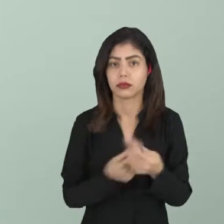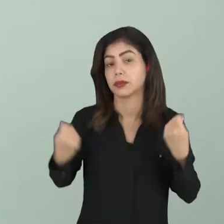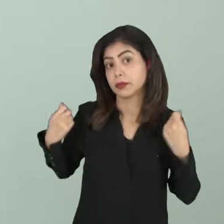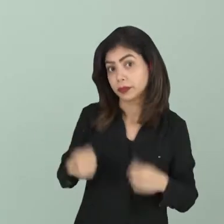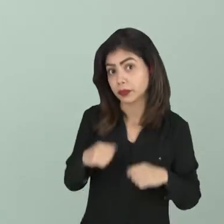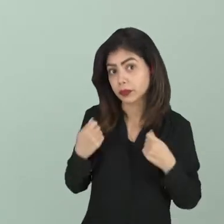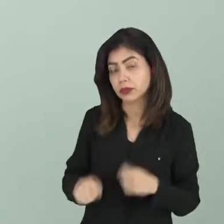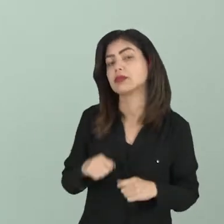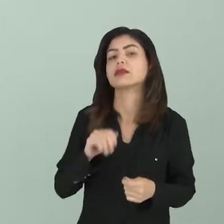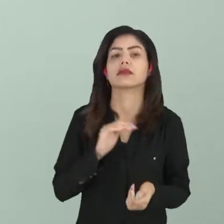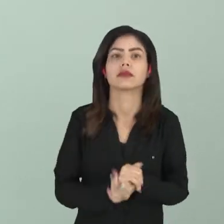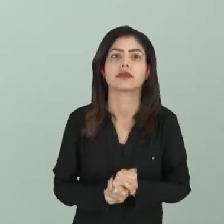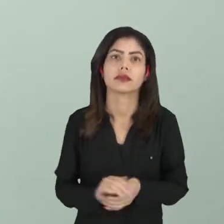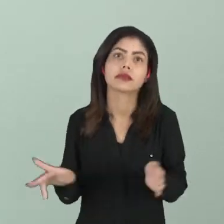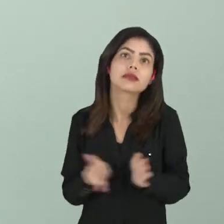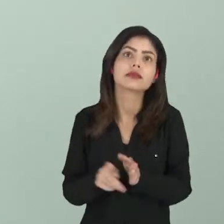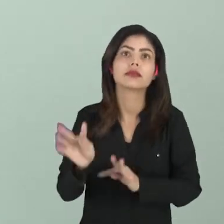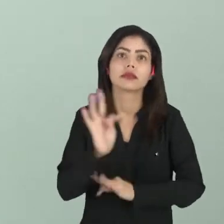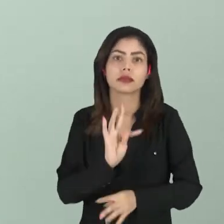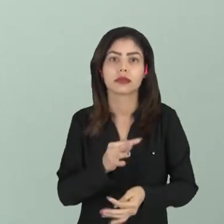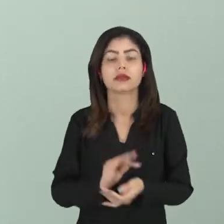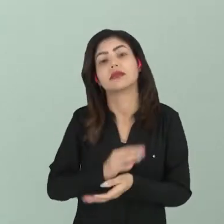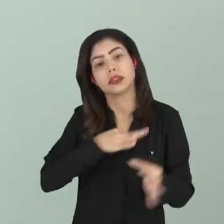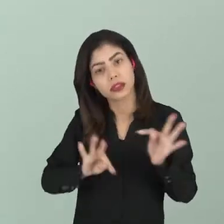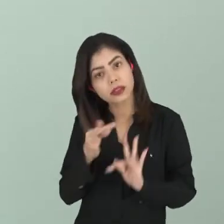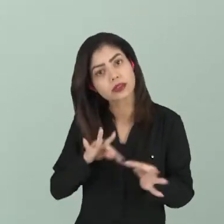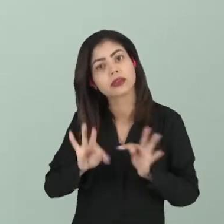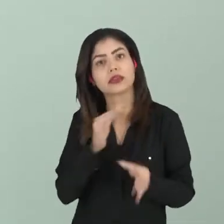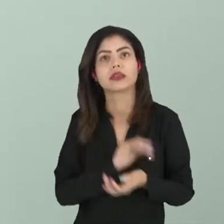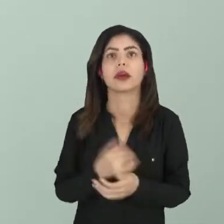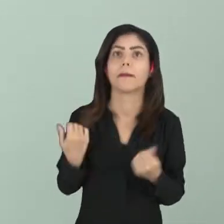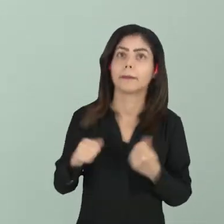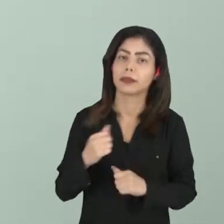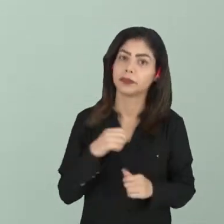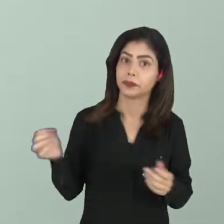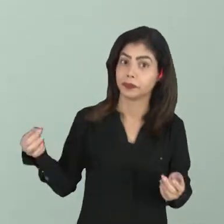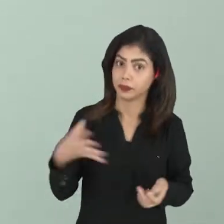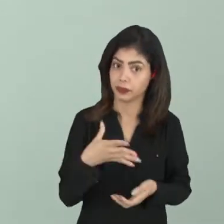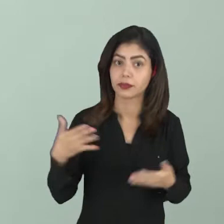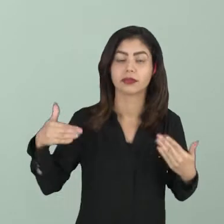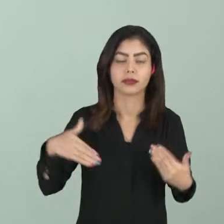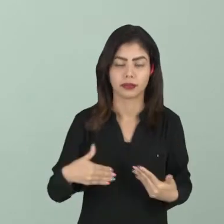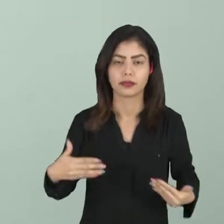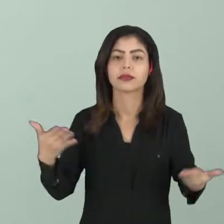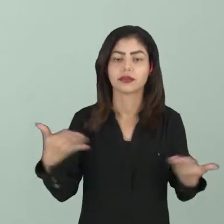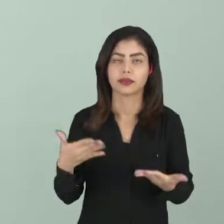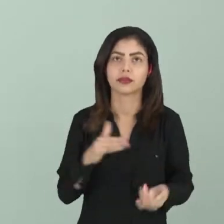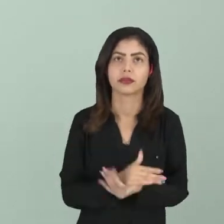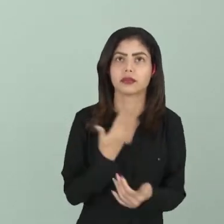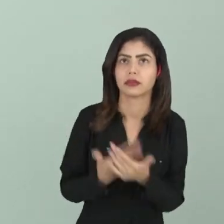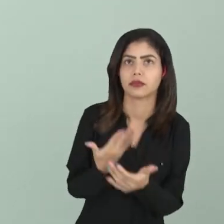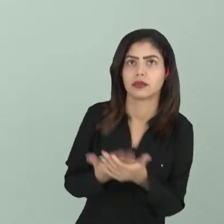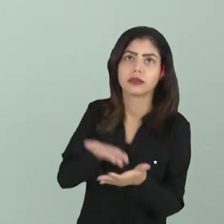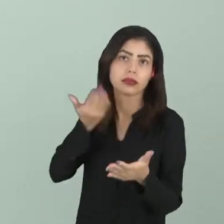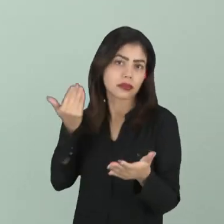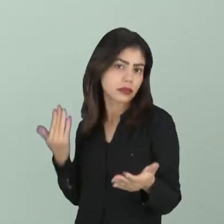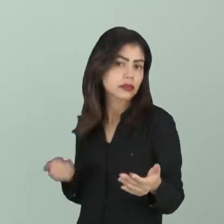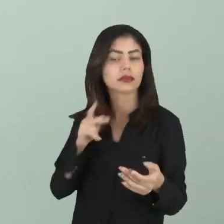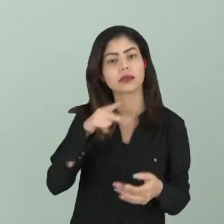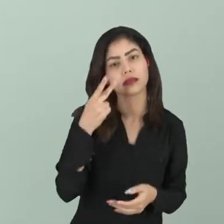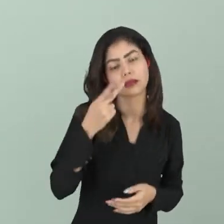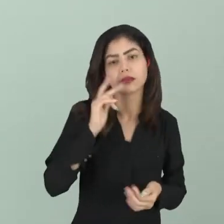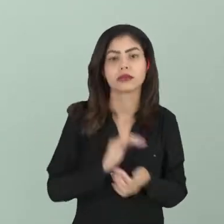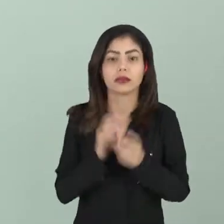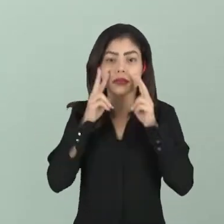que precisa da ferramenta tecnológica, ela é muito recente. Vocês devem lembrar que na aula anterior nós falávamos